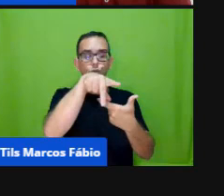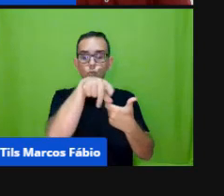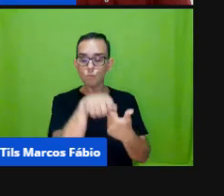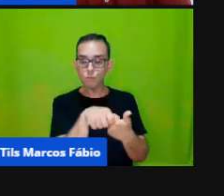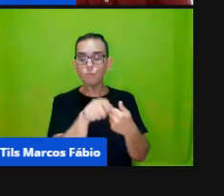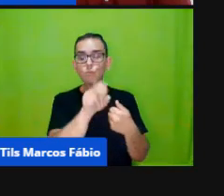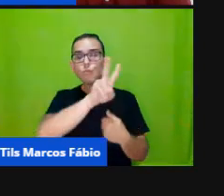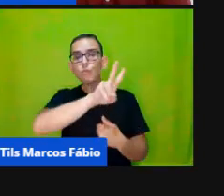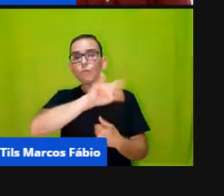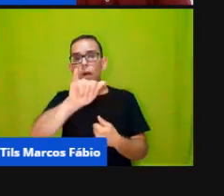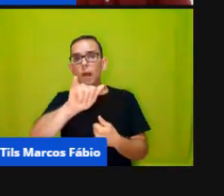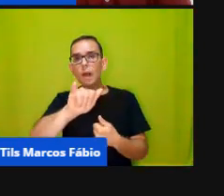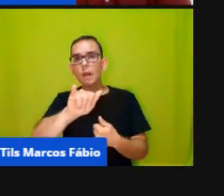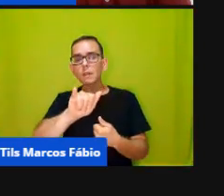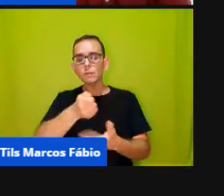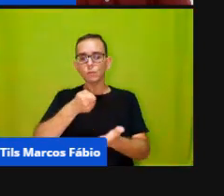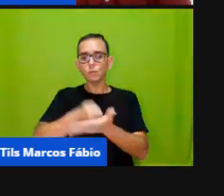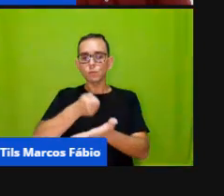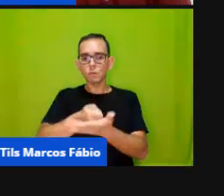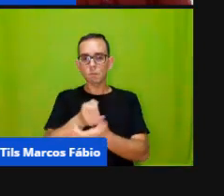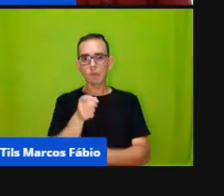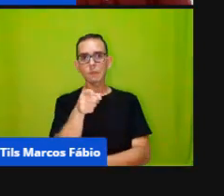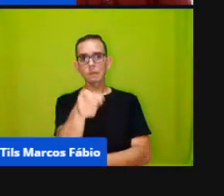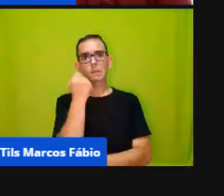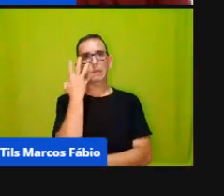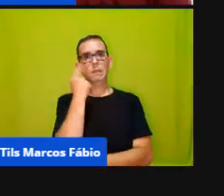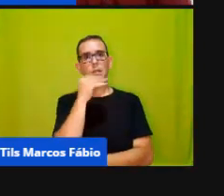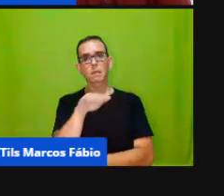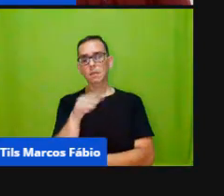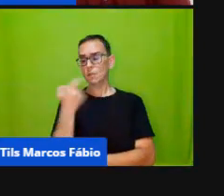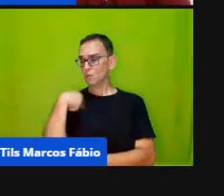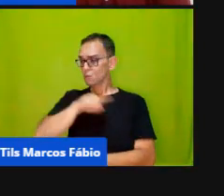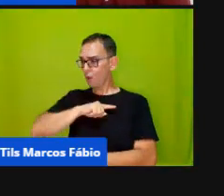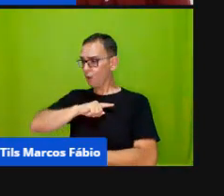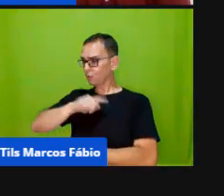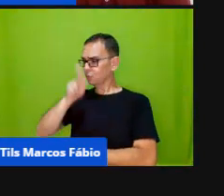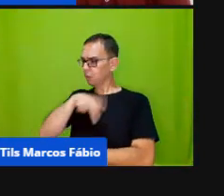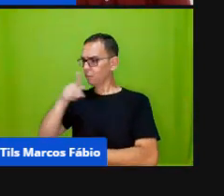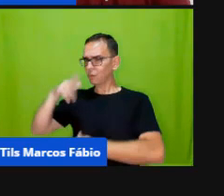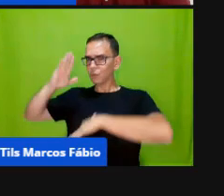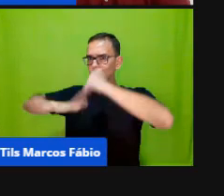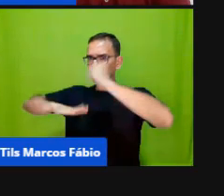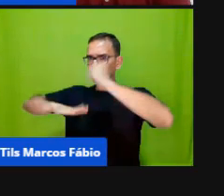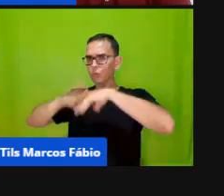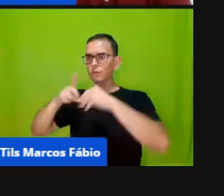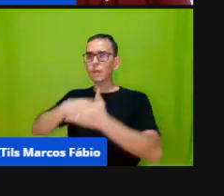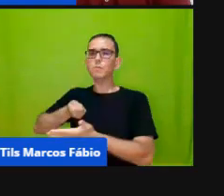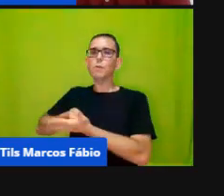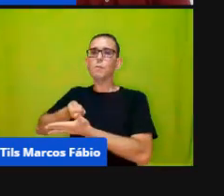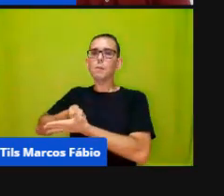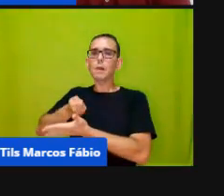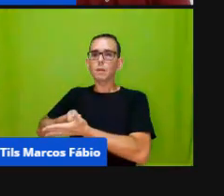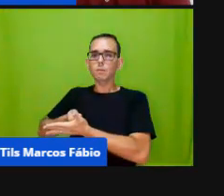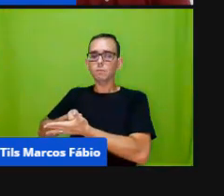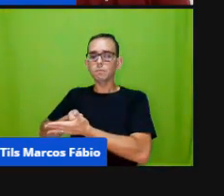o mundo vai cobrar isso dessa criança. E nós, como professores de educação física, temos essa obrigação e a DEAC se preocupa com isso,